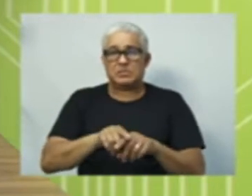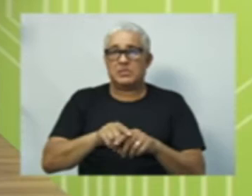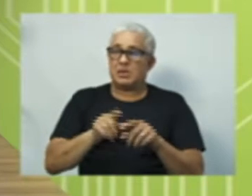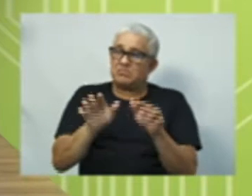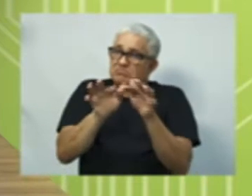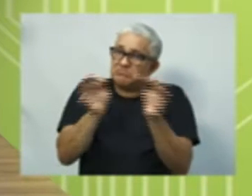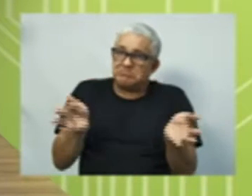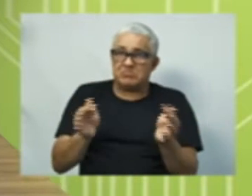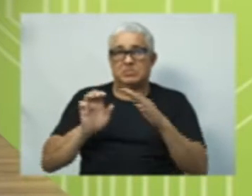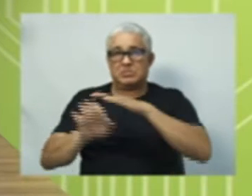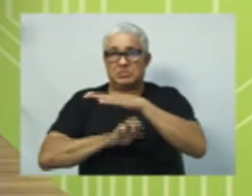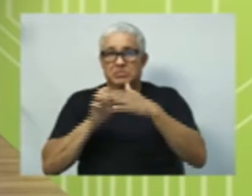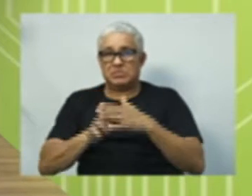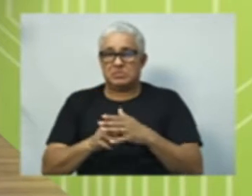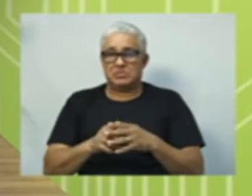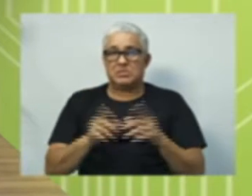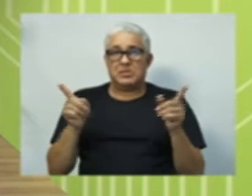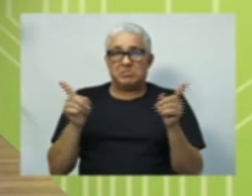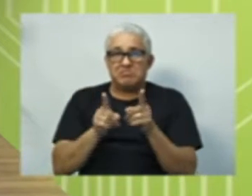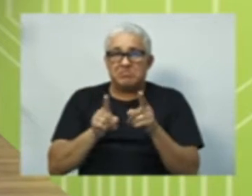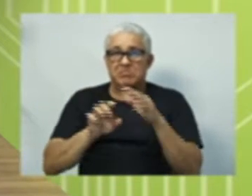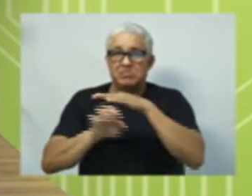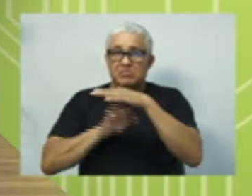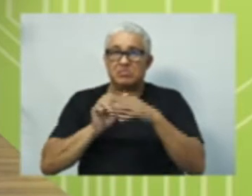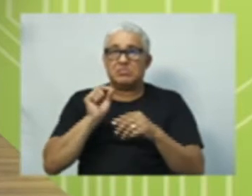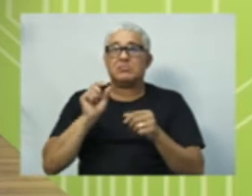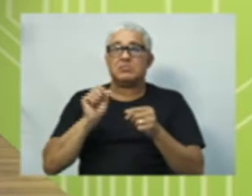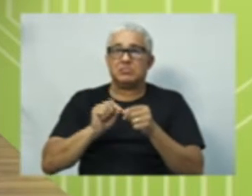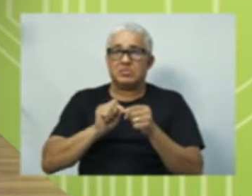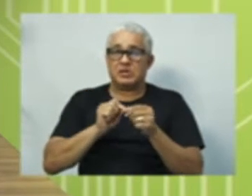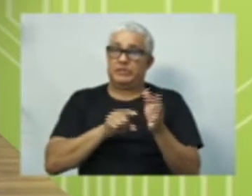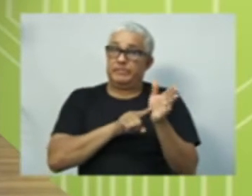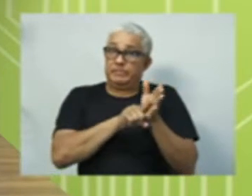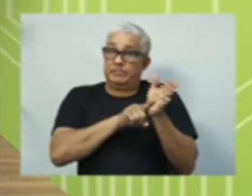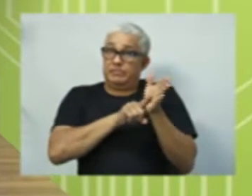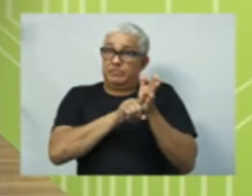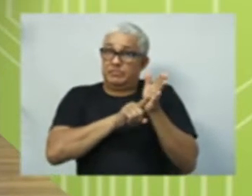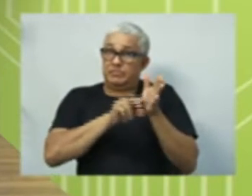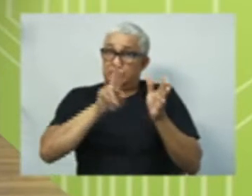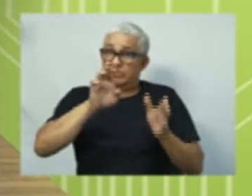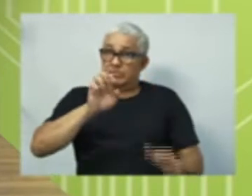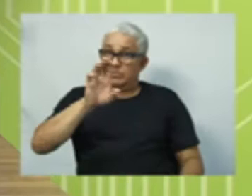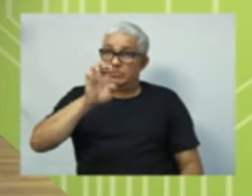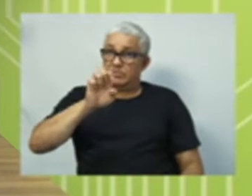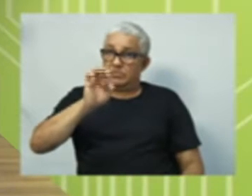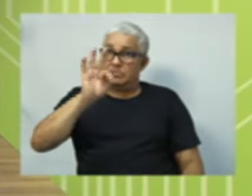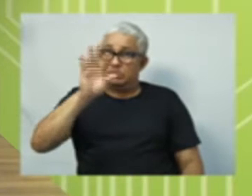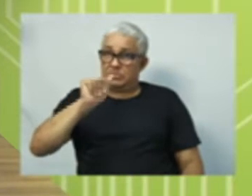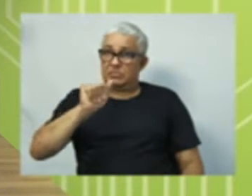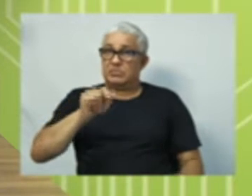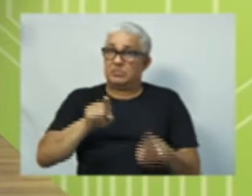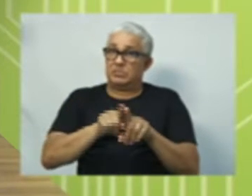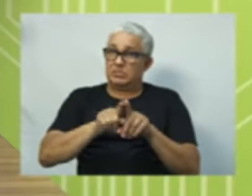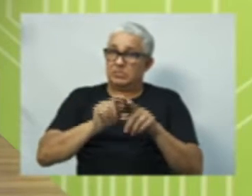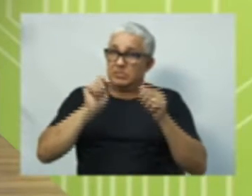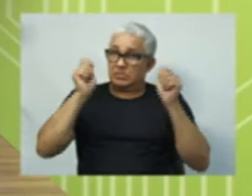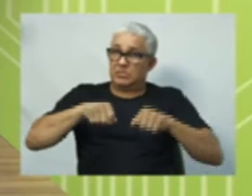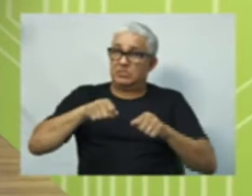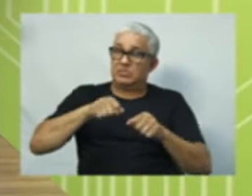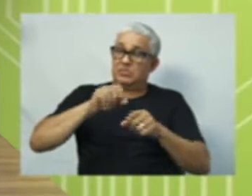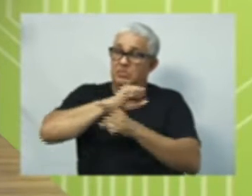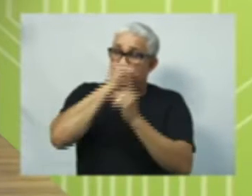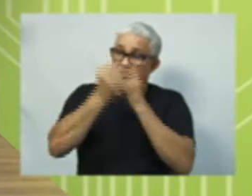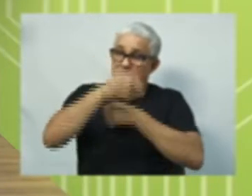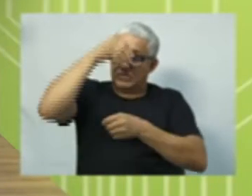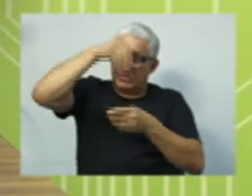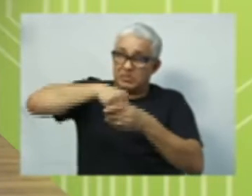pequena empresa. Então, faremos o quê? Faremos um estudo da sua receita, da sua condição societária,